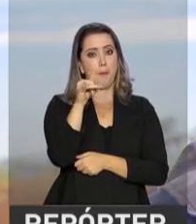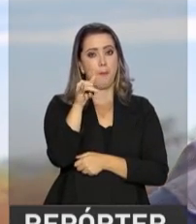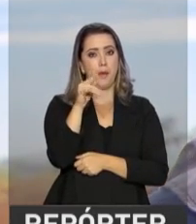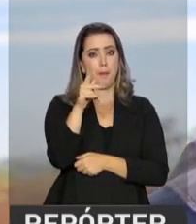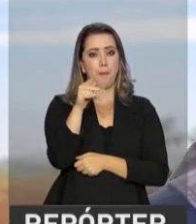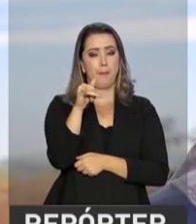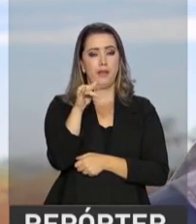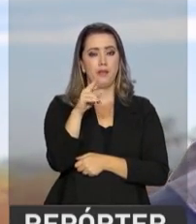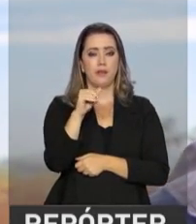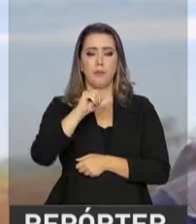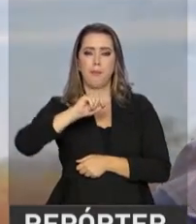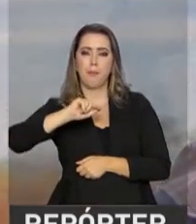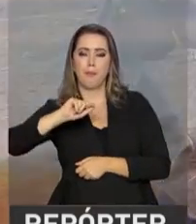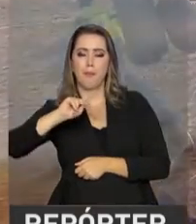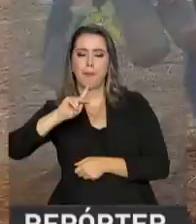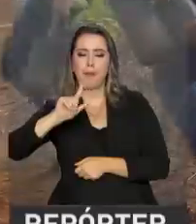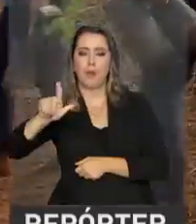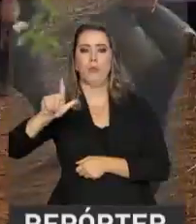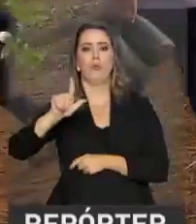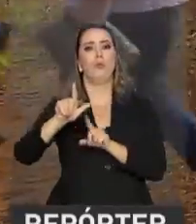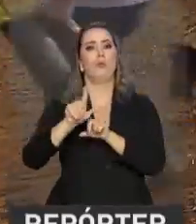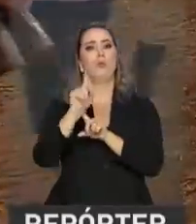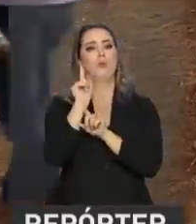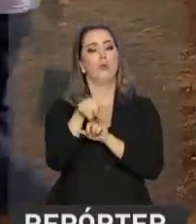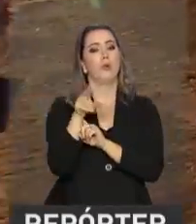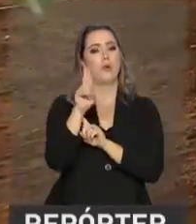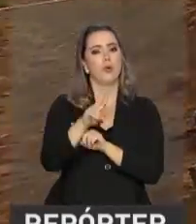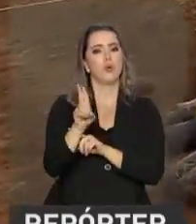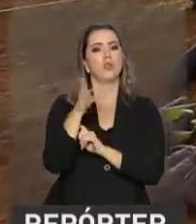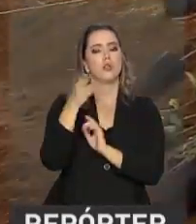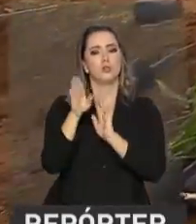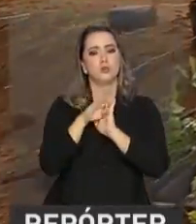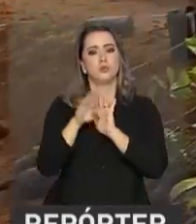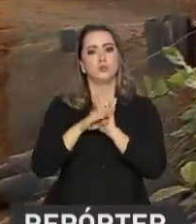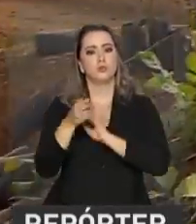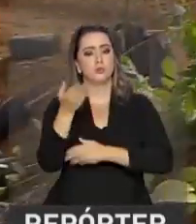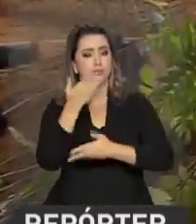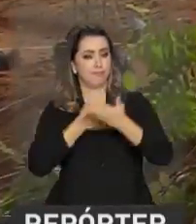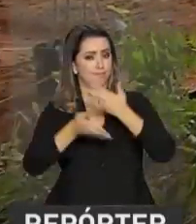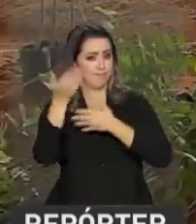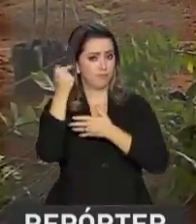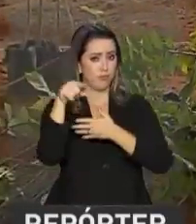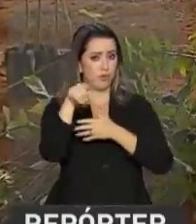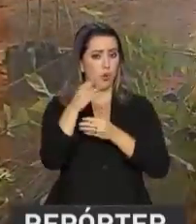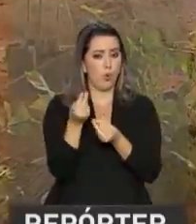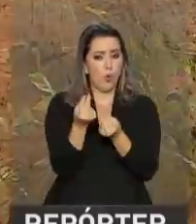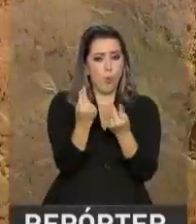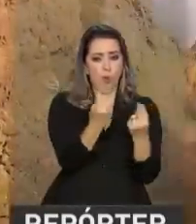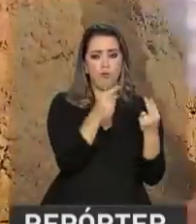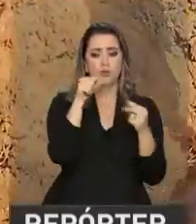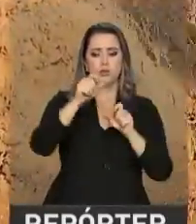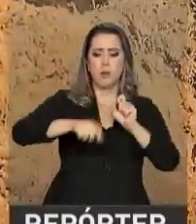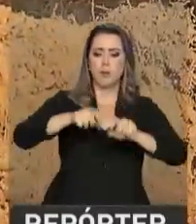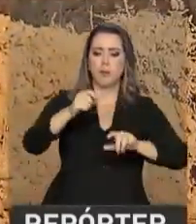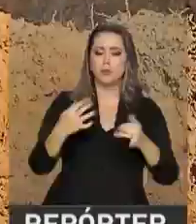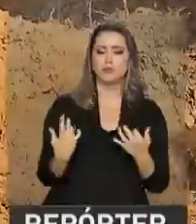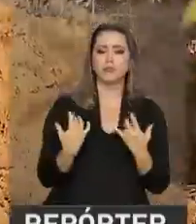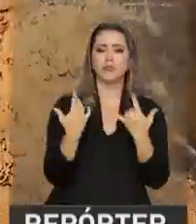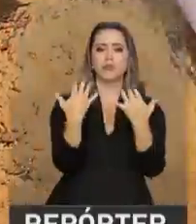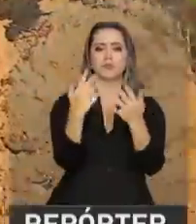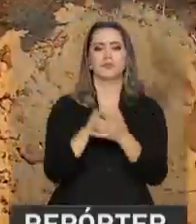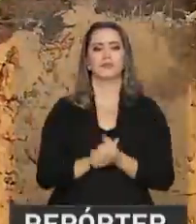e já tem um projeto lá mais antigo a gente vai trabalhar com restauração florestal lá parecida com essa daqui